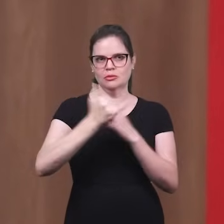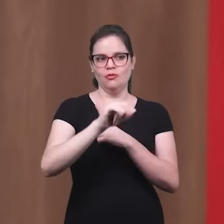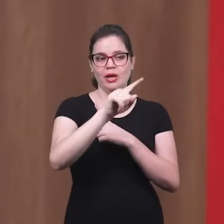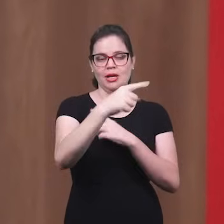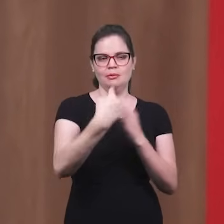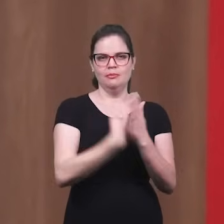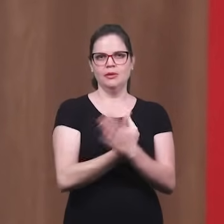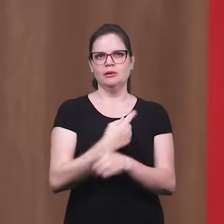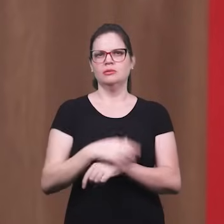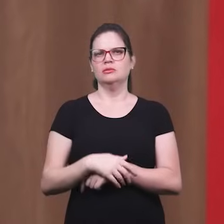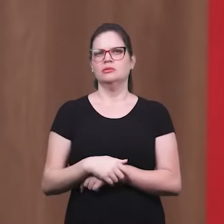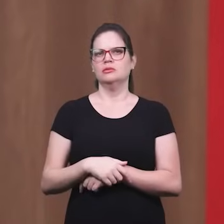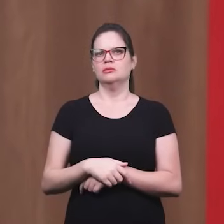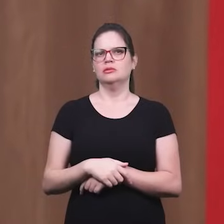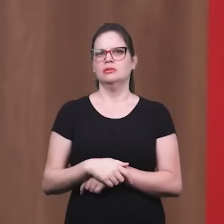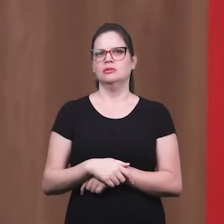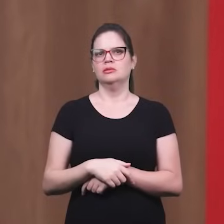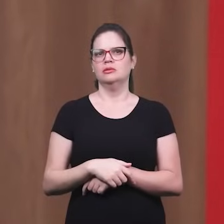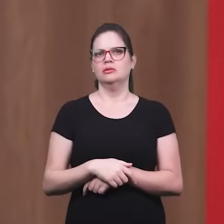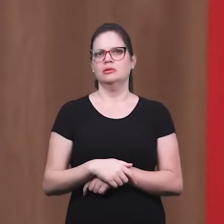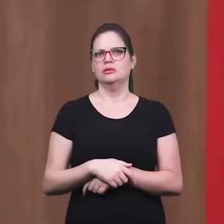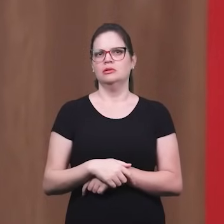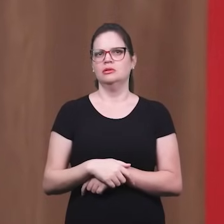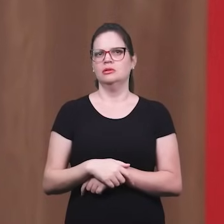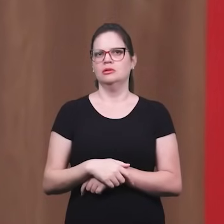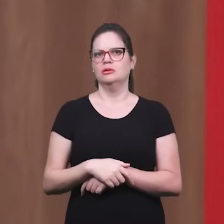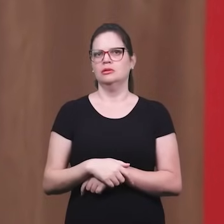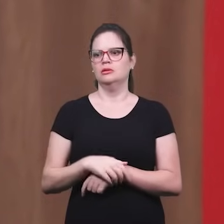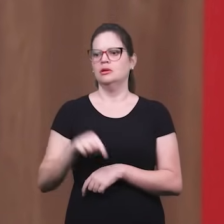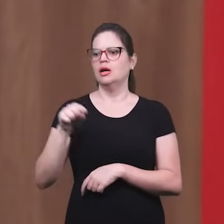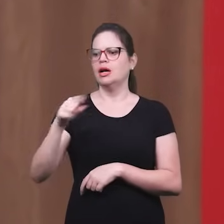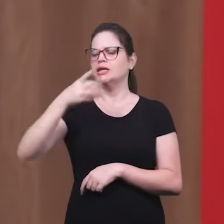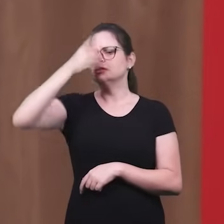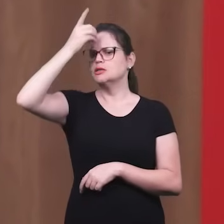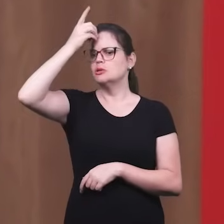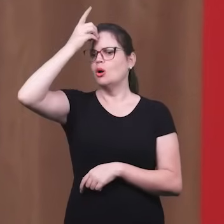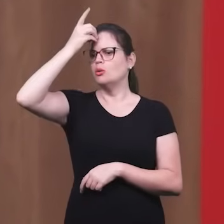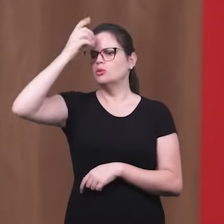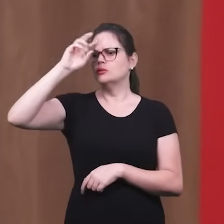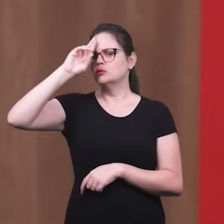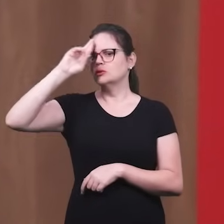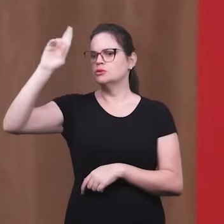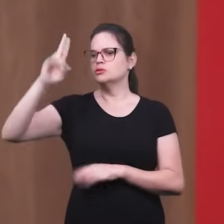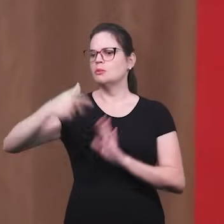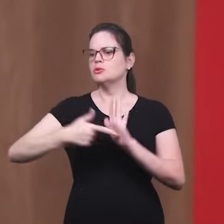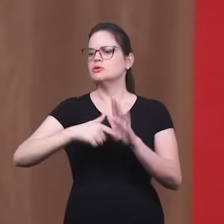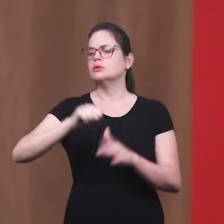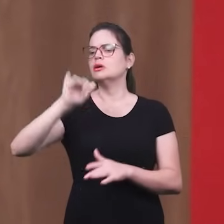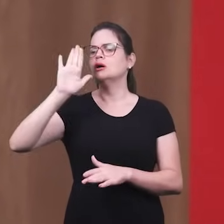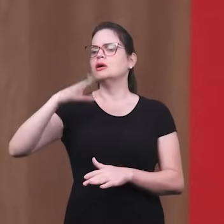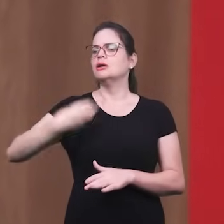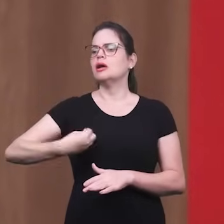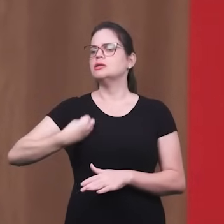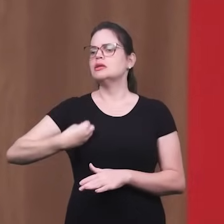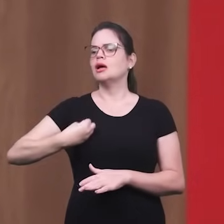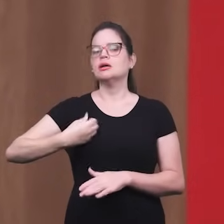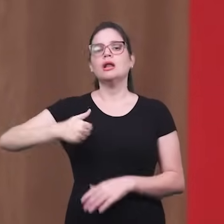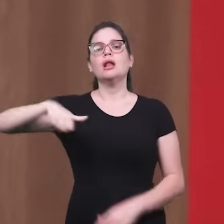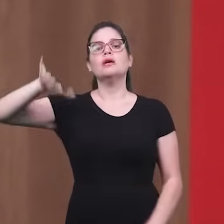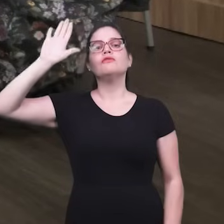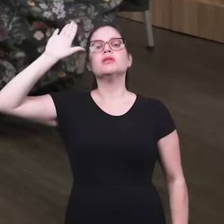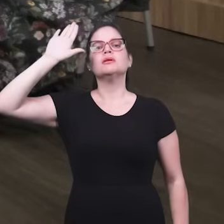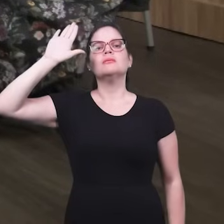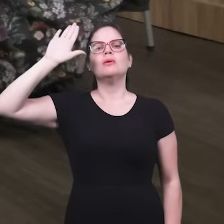pergunta, esse dom que o senhor mostrou, quem está aqui? Aí você tem que levantar a mão. Você levanta a mão, quem é? Eu sou essa